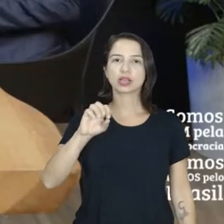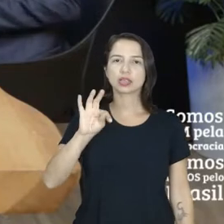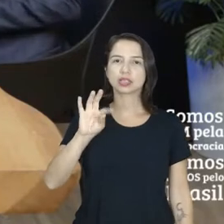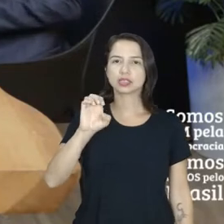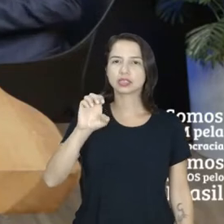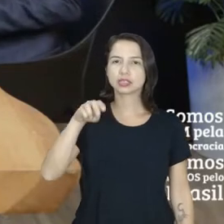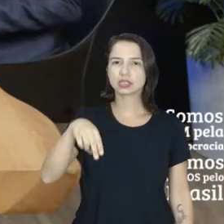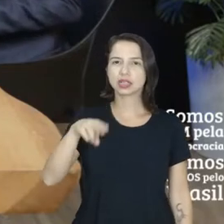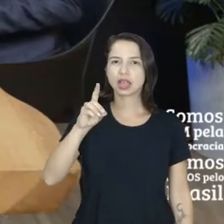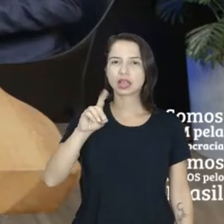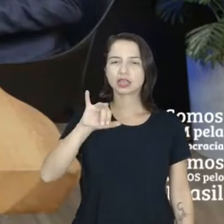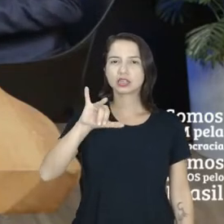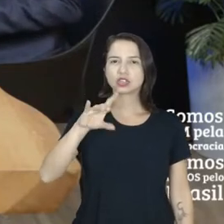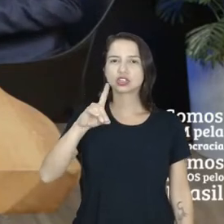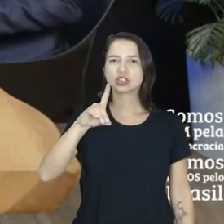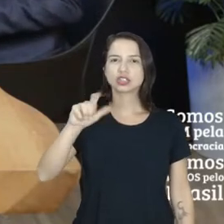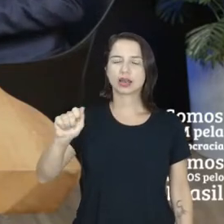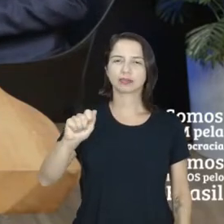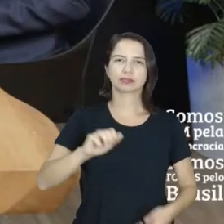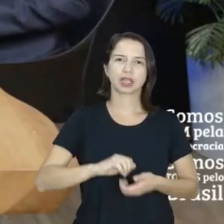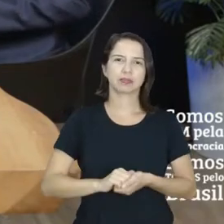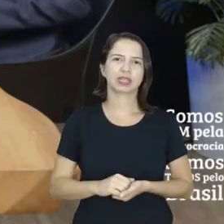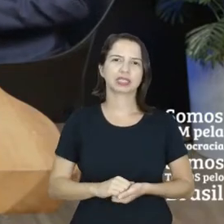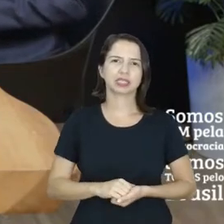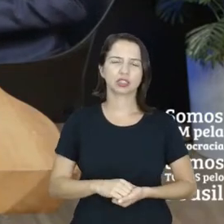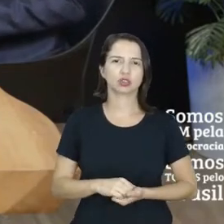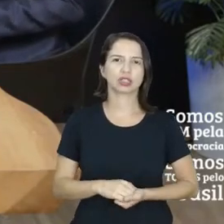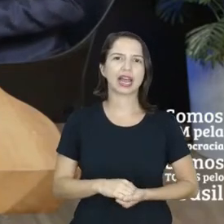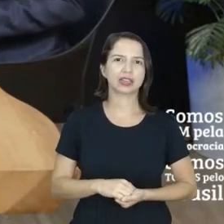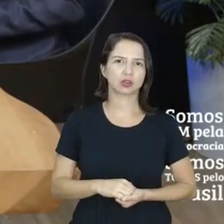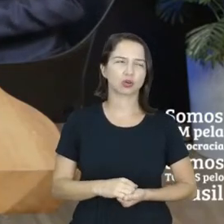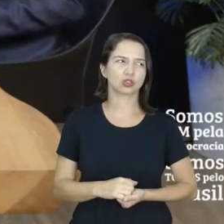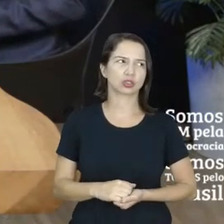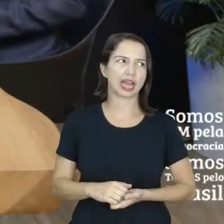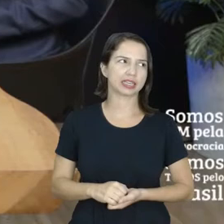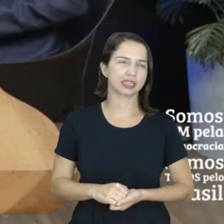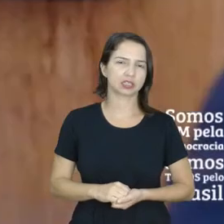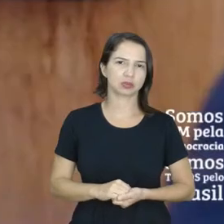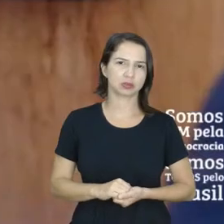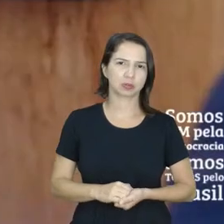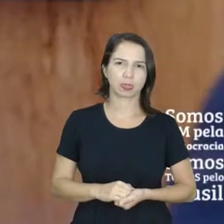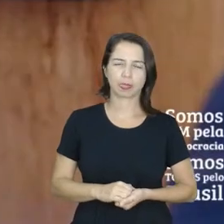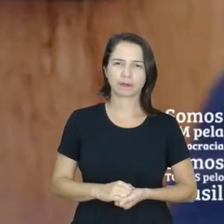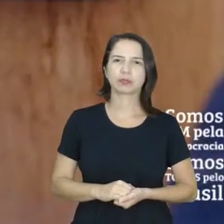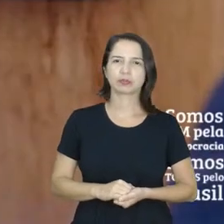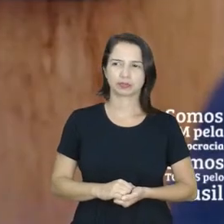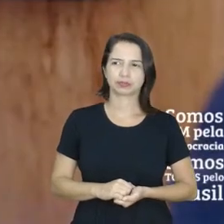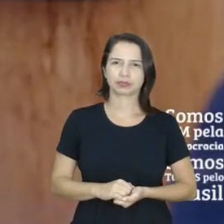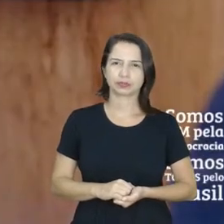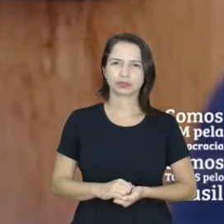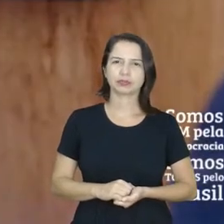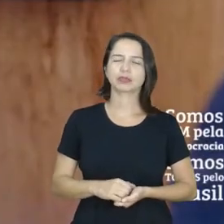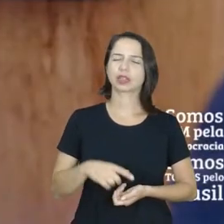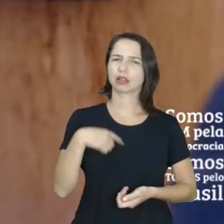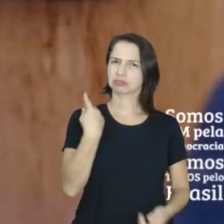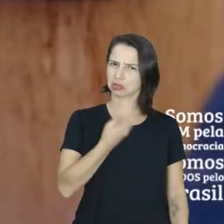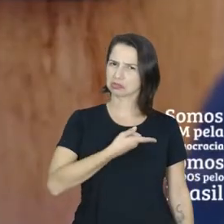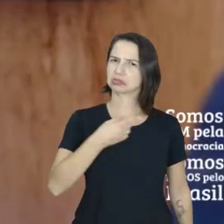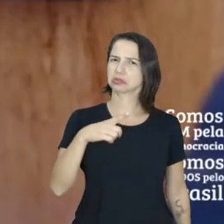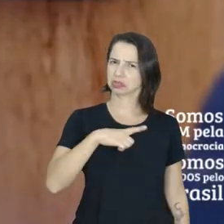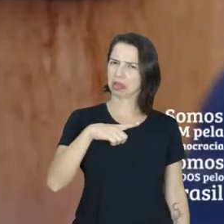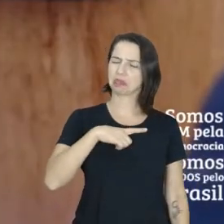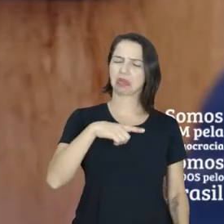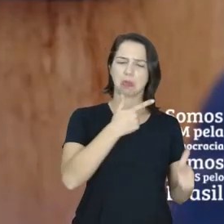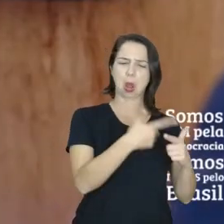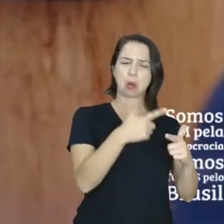é tudo que a sociedade precisa. Você ter quem está espiritualmente orientando. Hoje nós temos muito